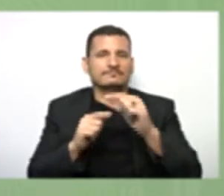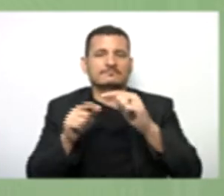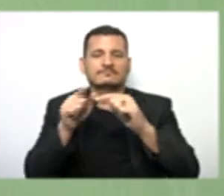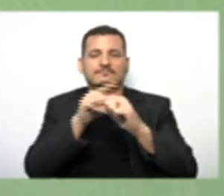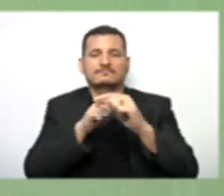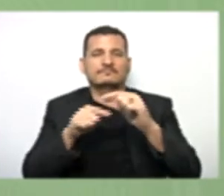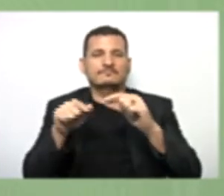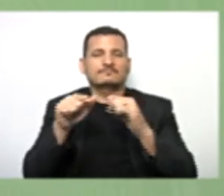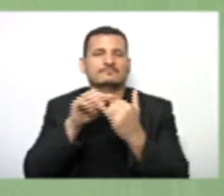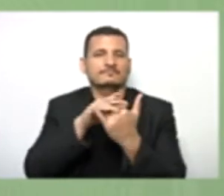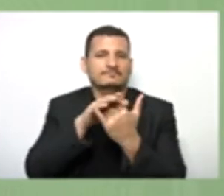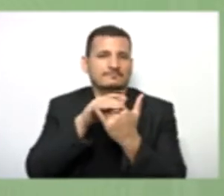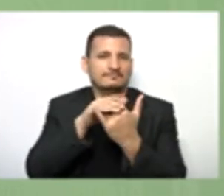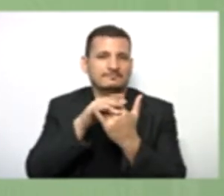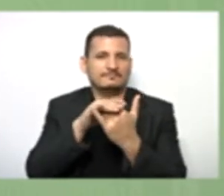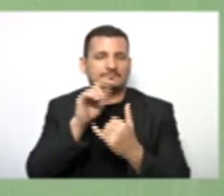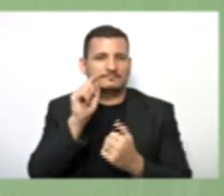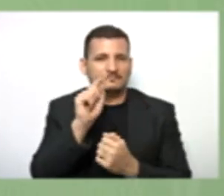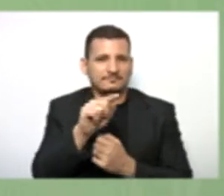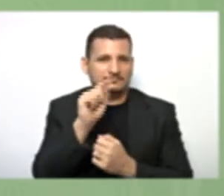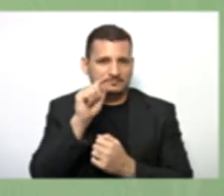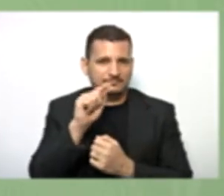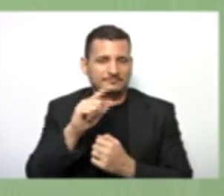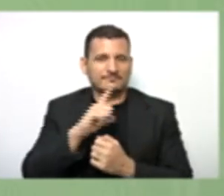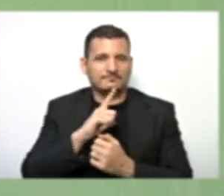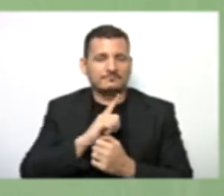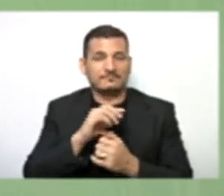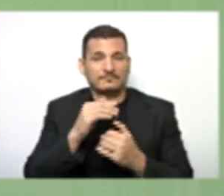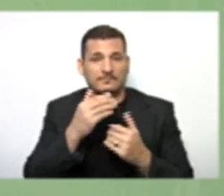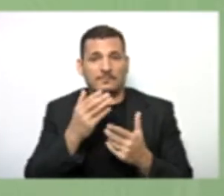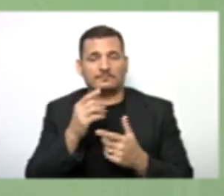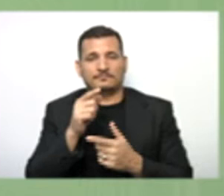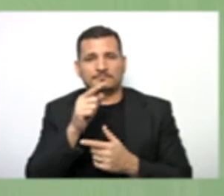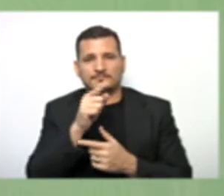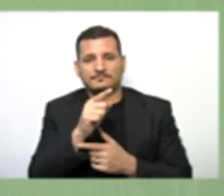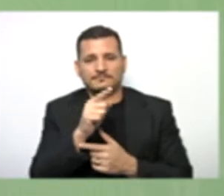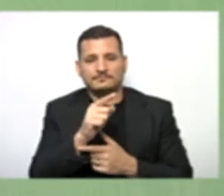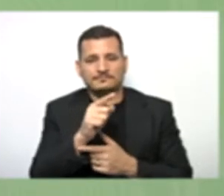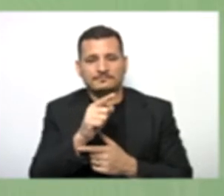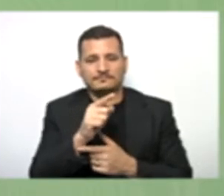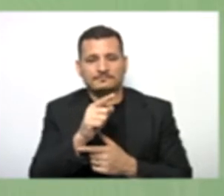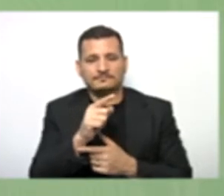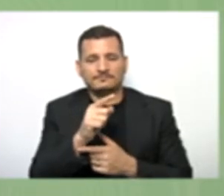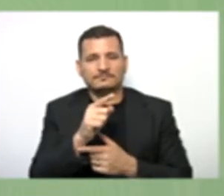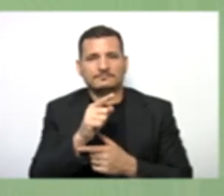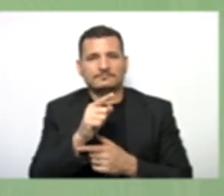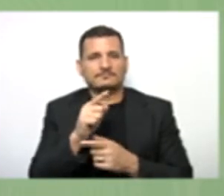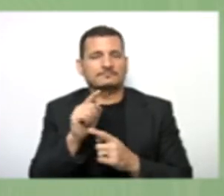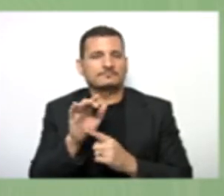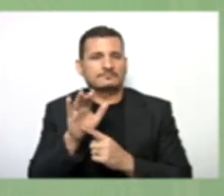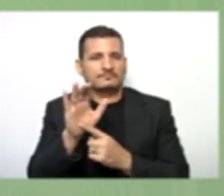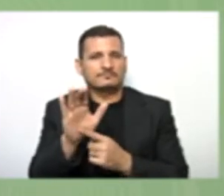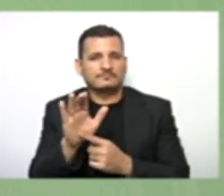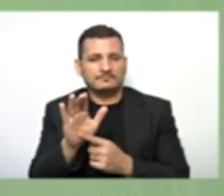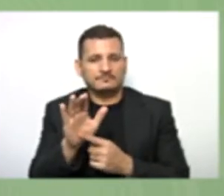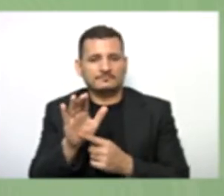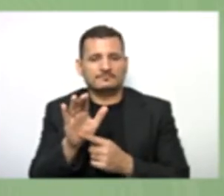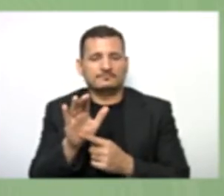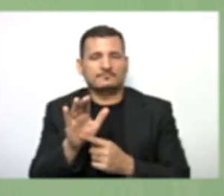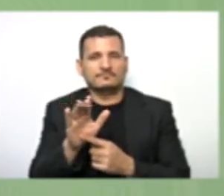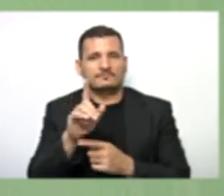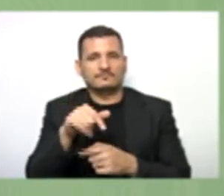íconezinho do YouTube, né, para dar o play aqui. Então, isso que nós estamos mostrando aí é